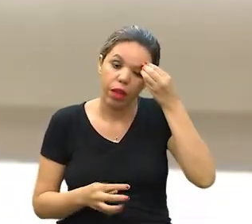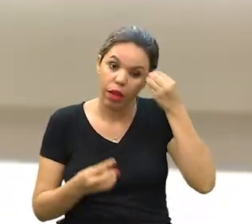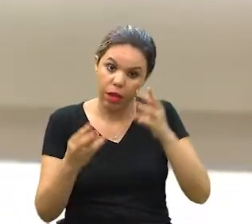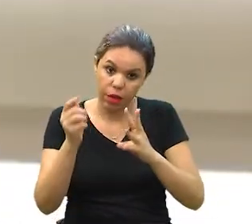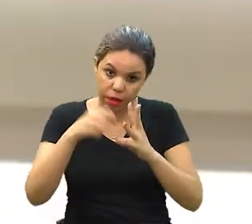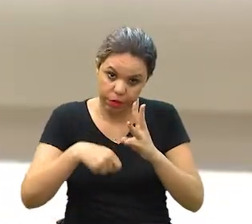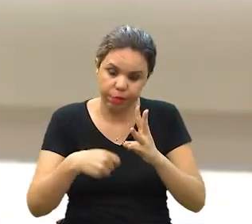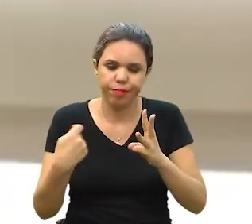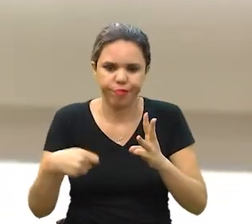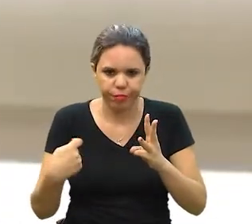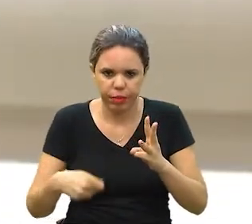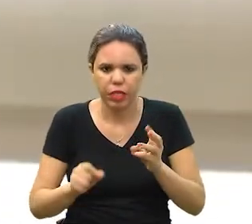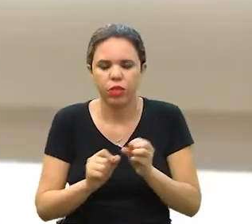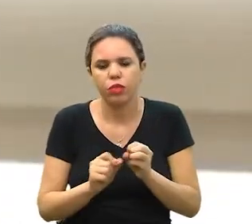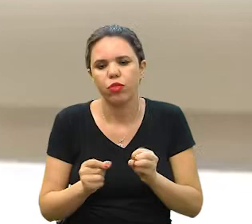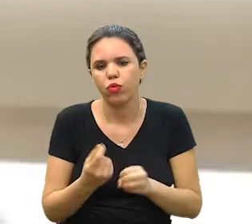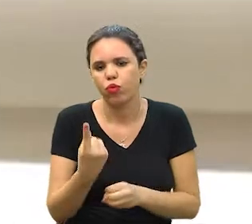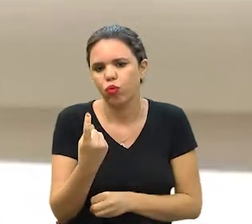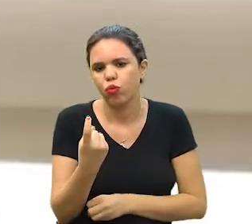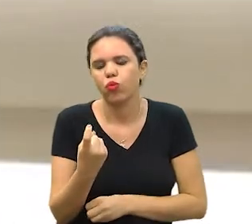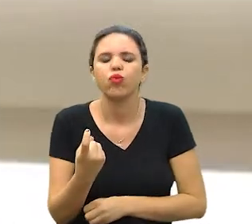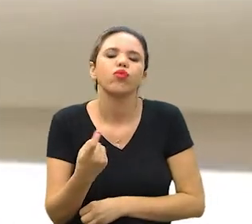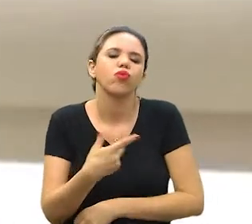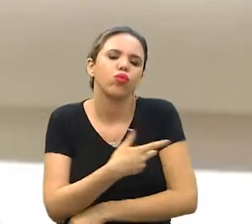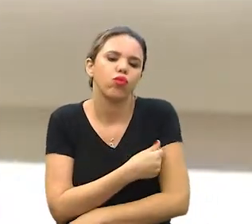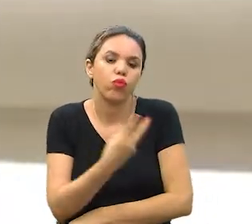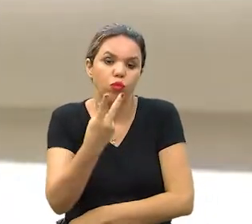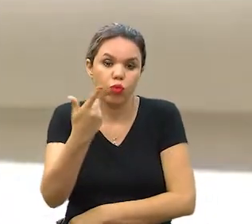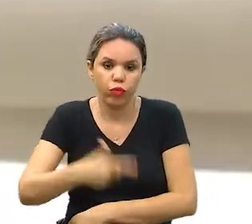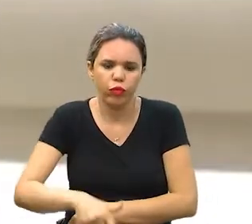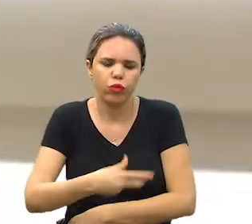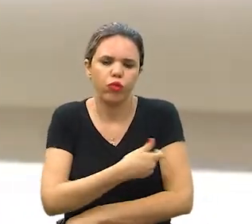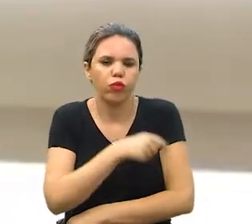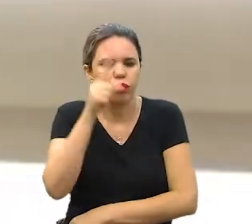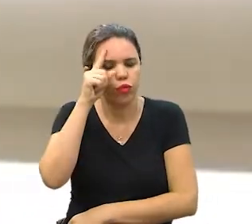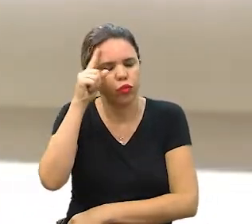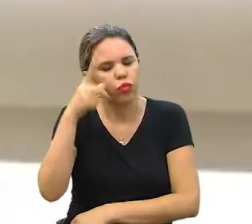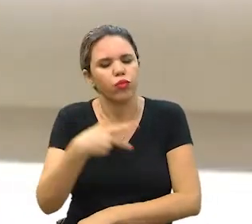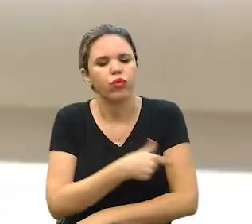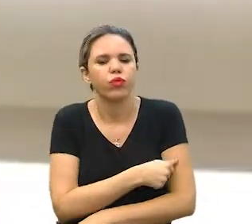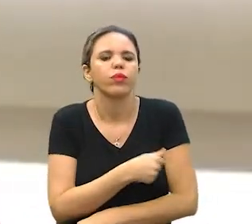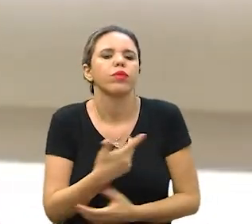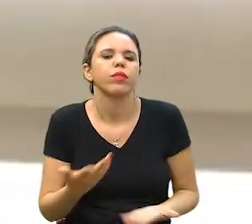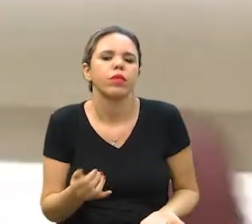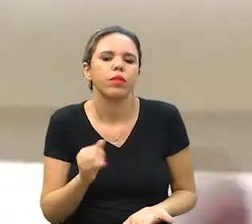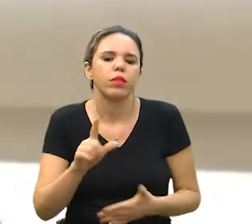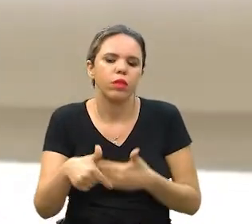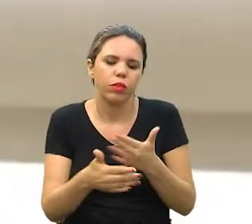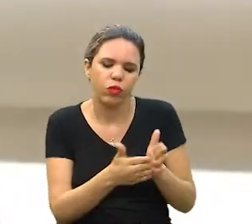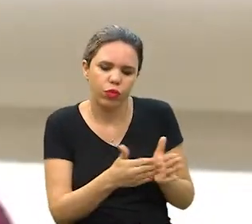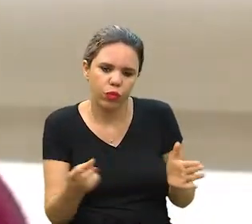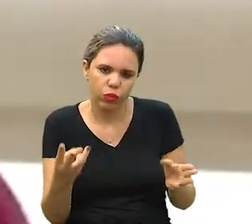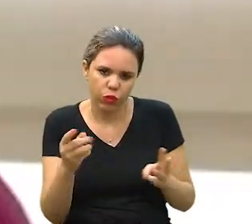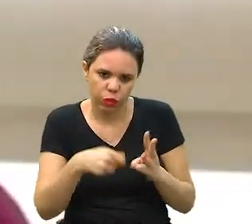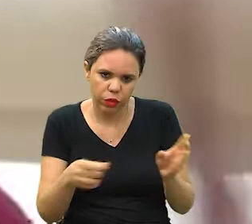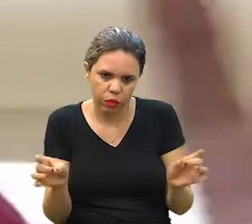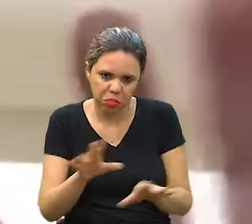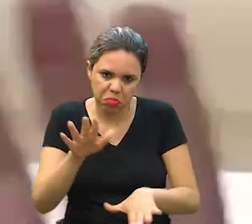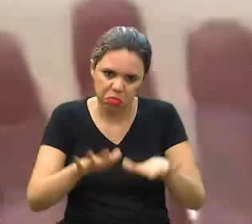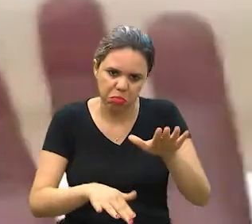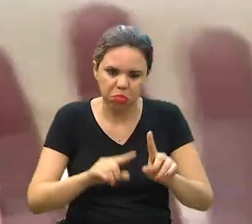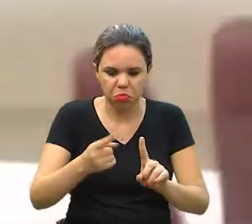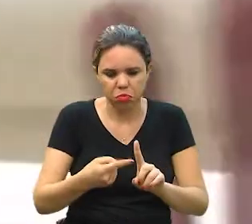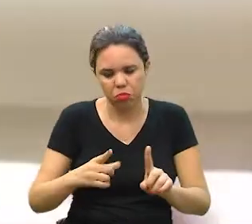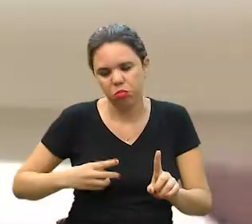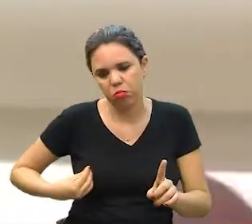durante 3 meses, com uma dose que vai ser 2 vezes por dia dessa injeção. Passar dessa fase vai depender da fase